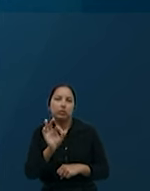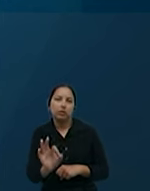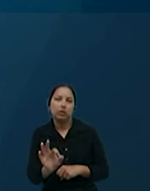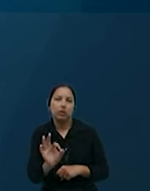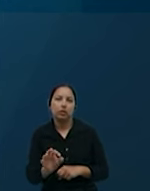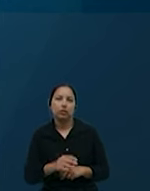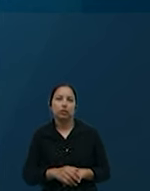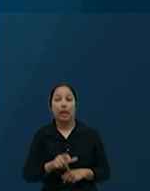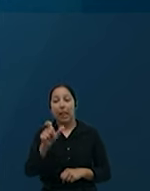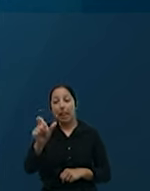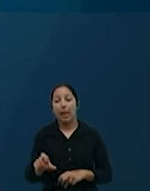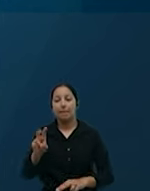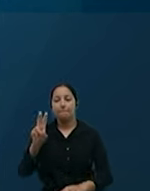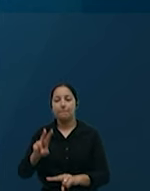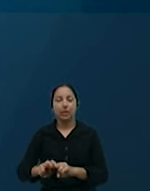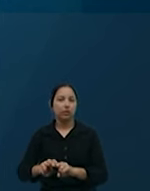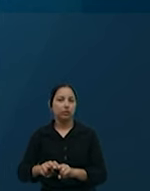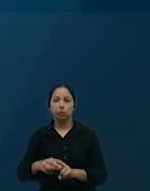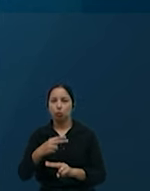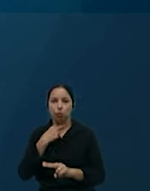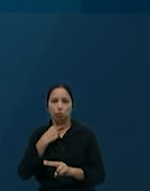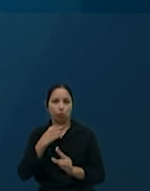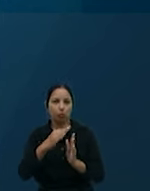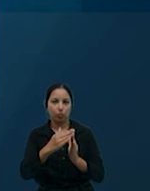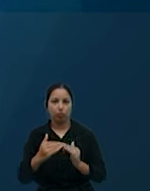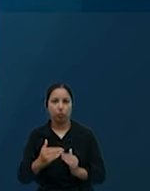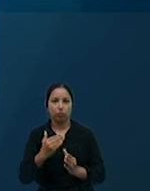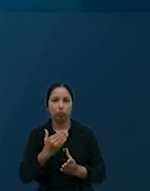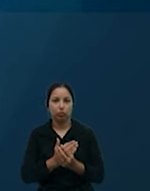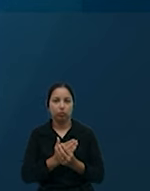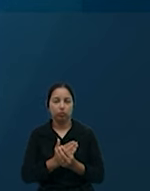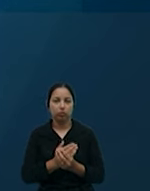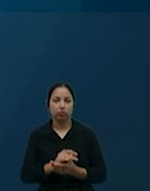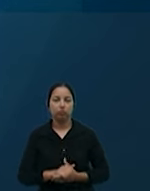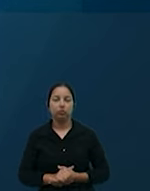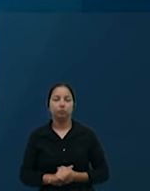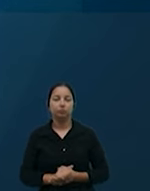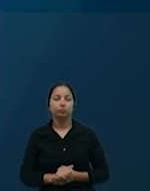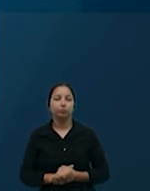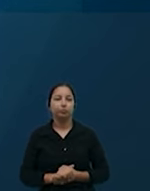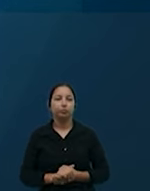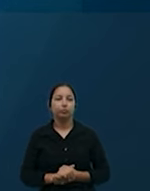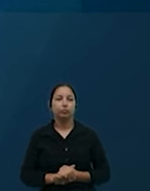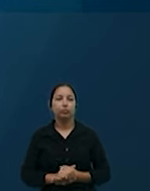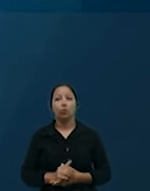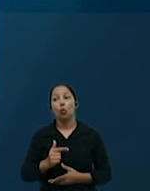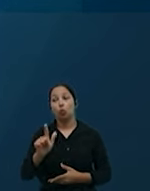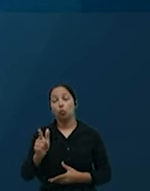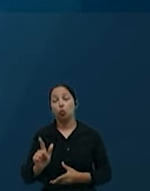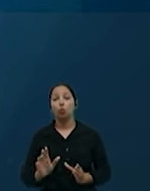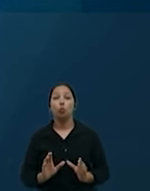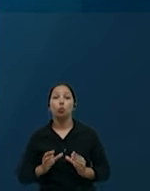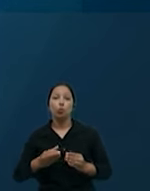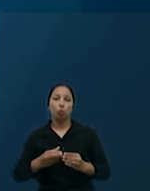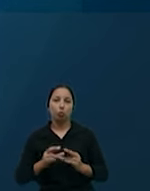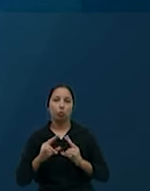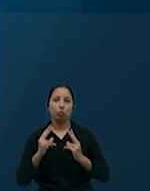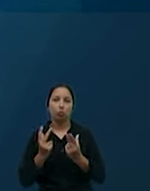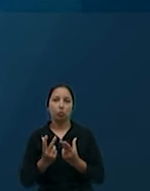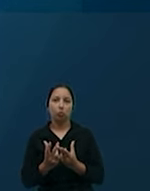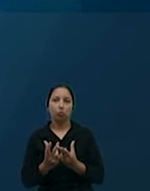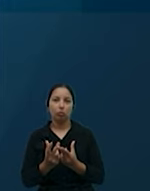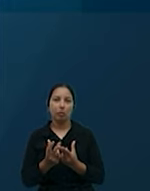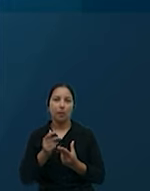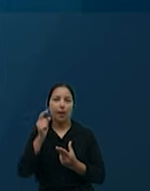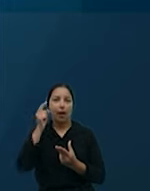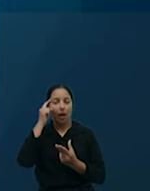preso não pode postular no âmbito dos juizados da Fazenda Pública. Outras turmas entendendo, ao invés,